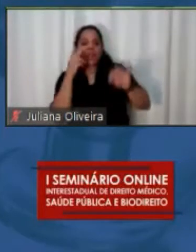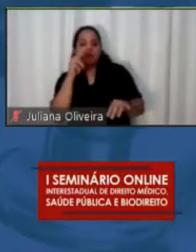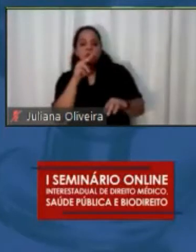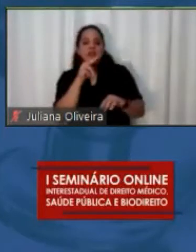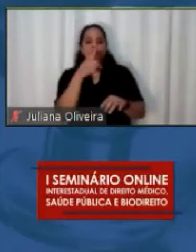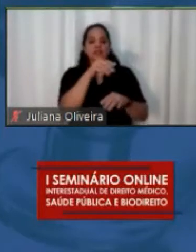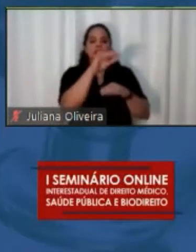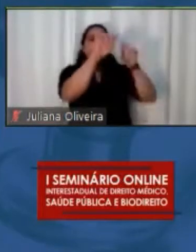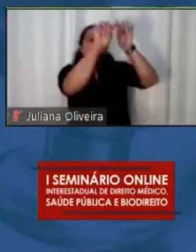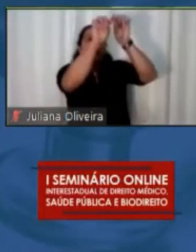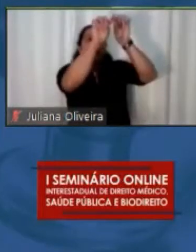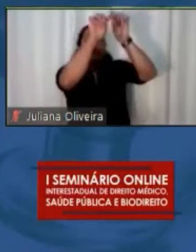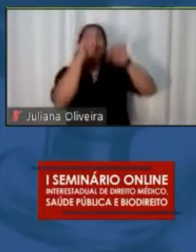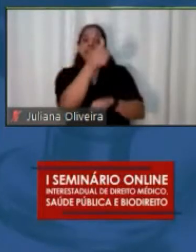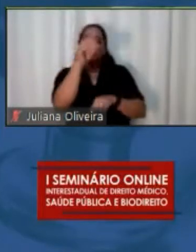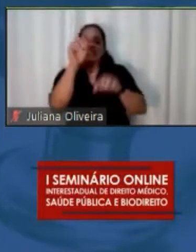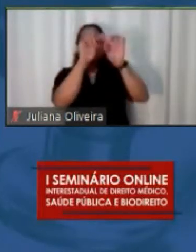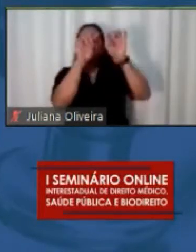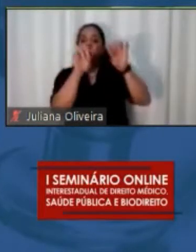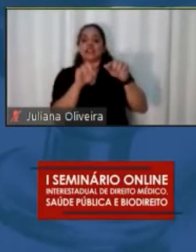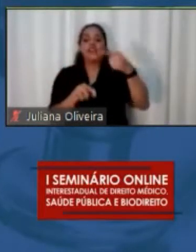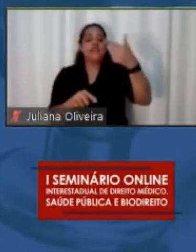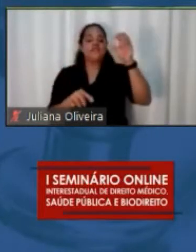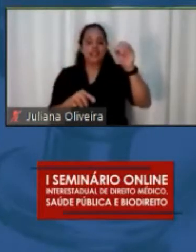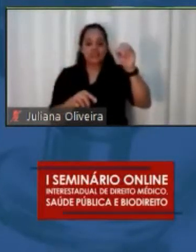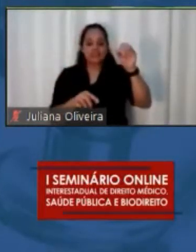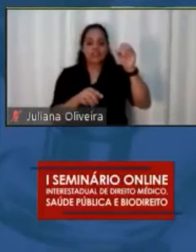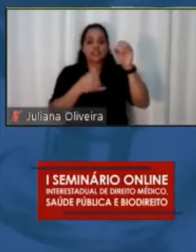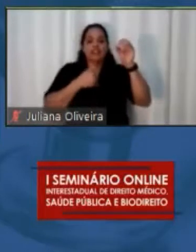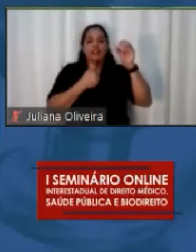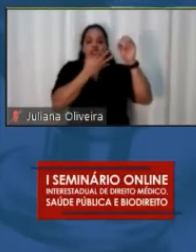APACHE menor do que 20 e quando também bota os pacientes mais jovens.